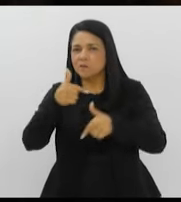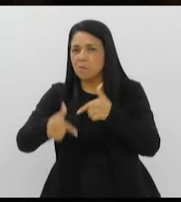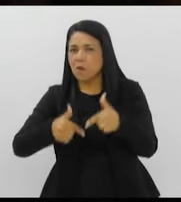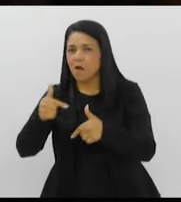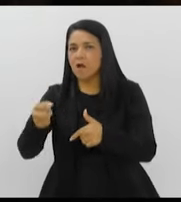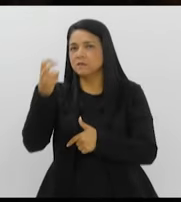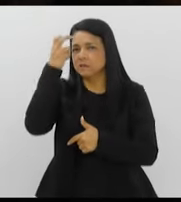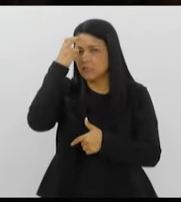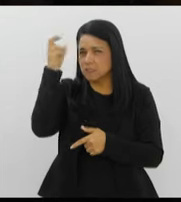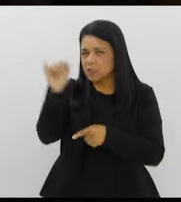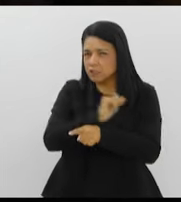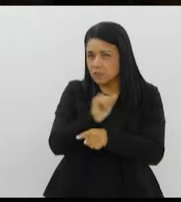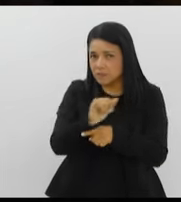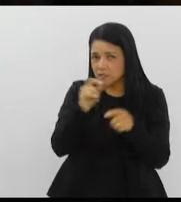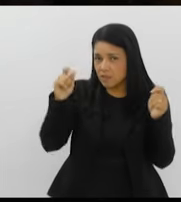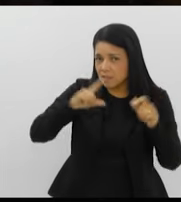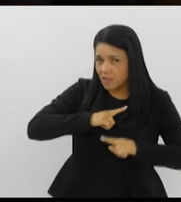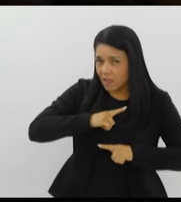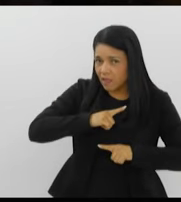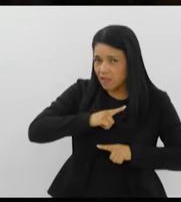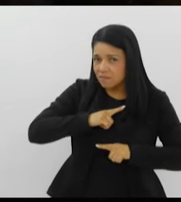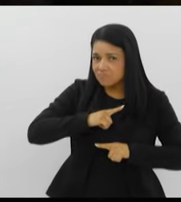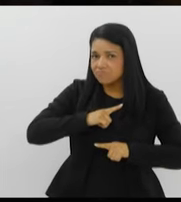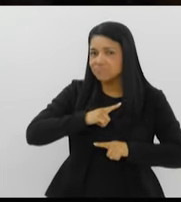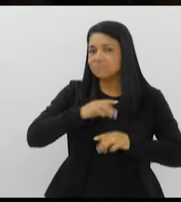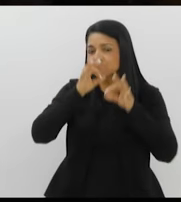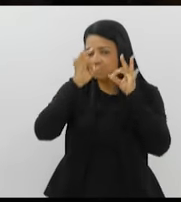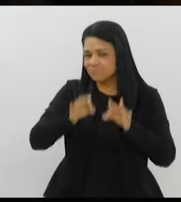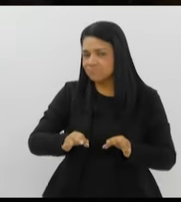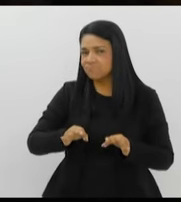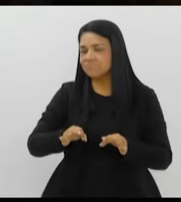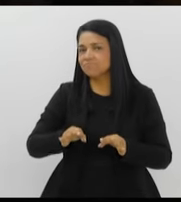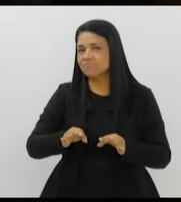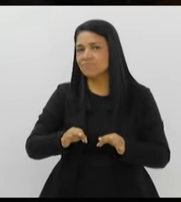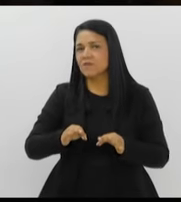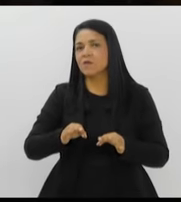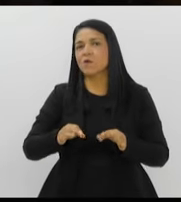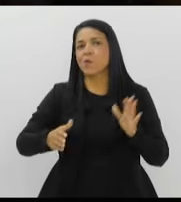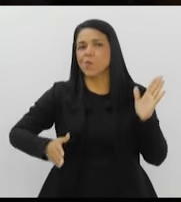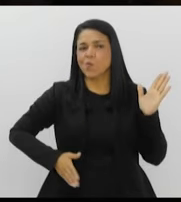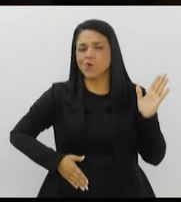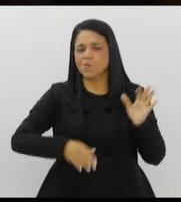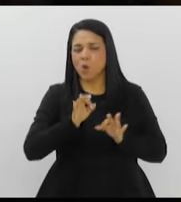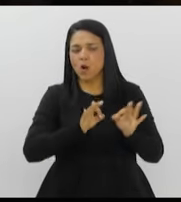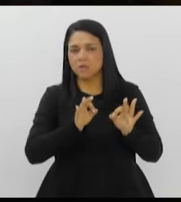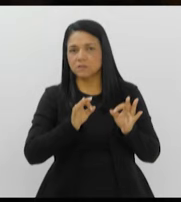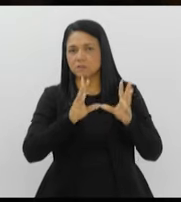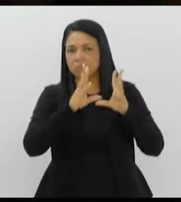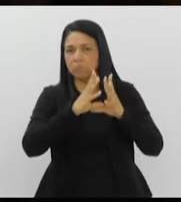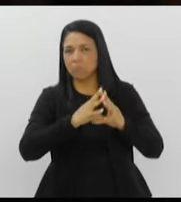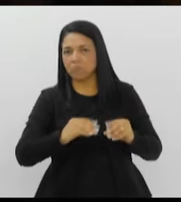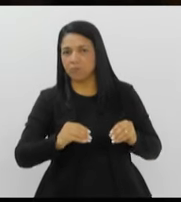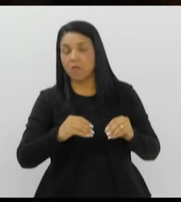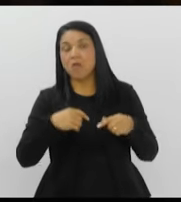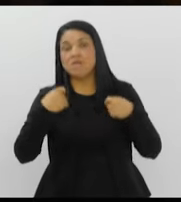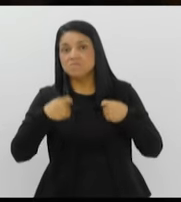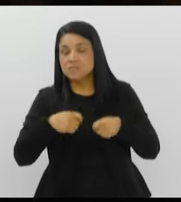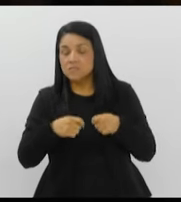inteligência, tenham certeza, o crime organizado recua. Mas tem que ser para